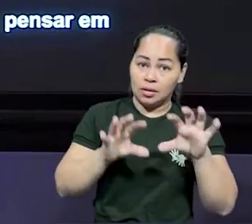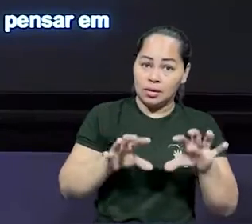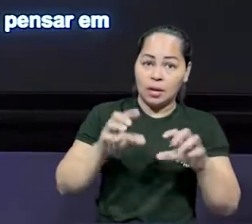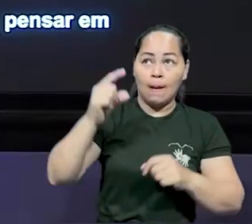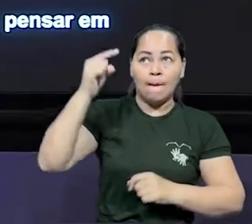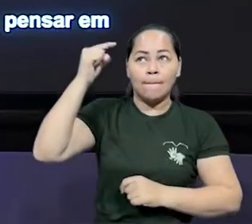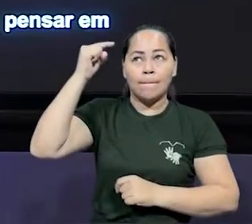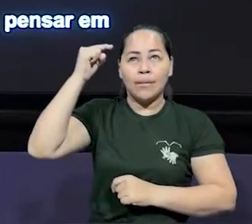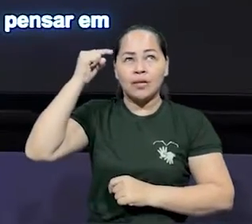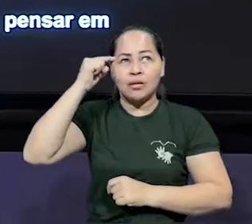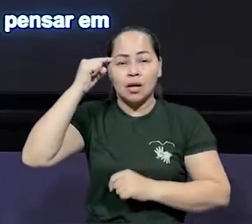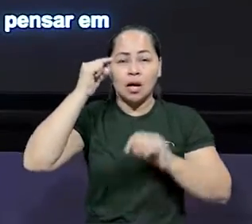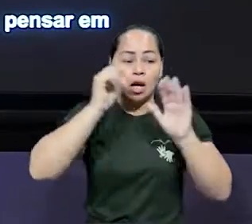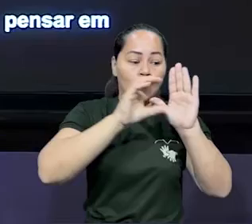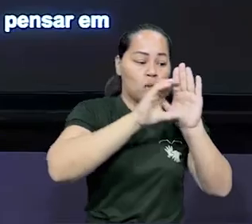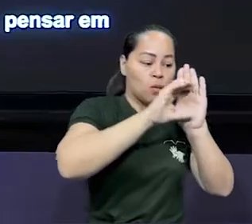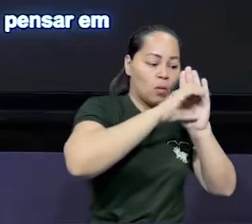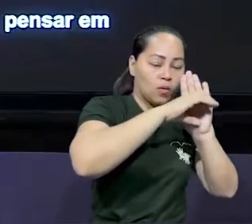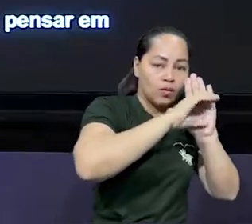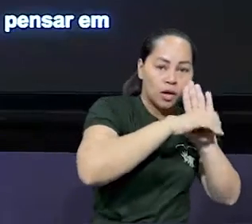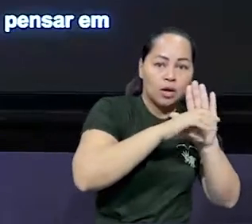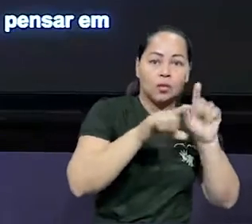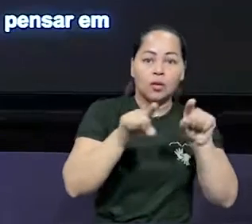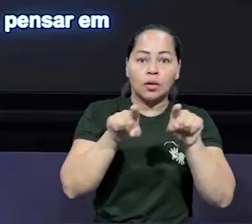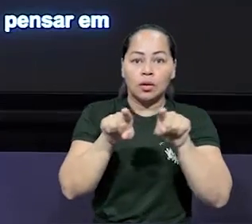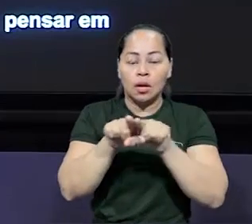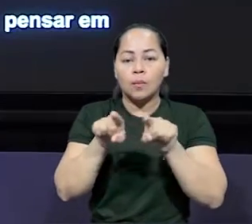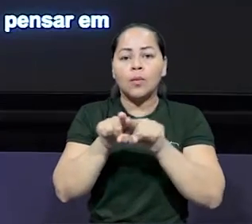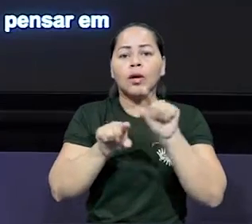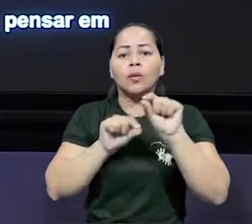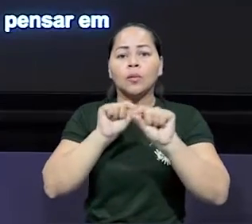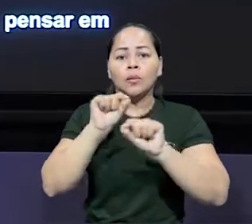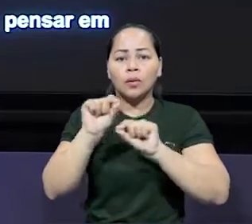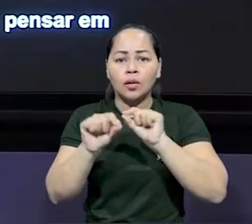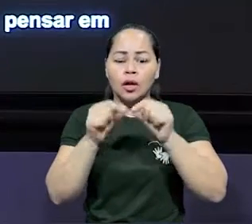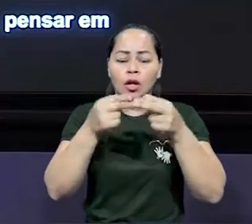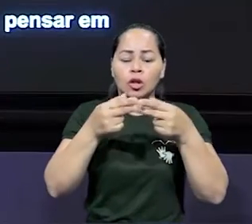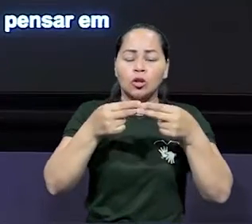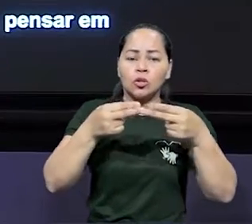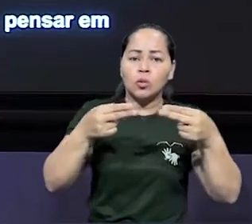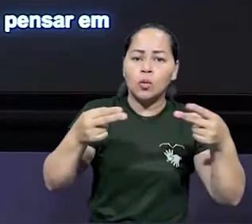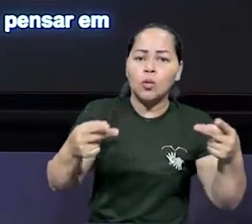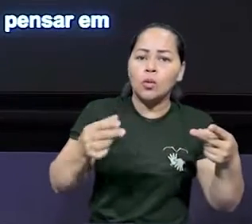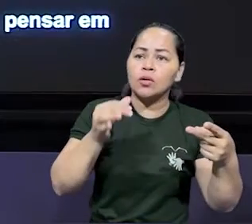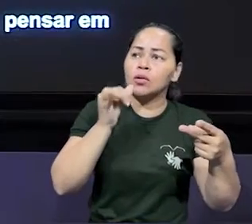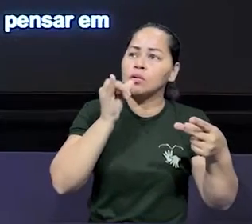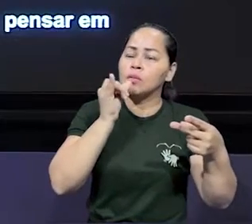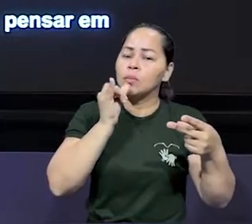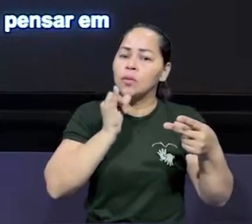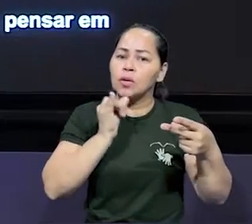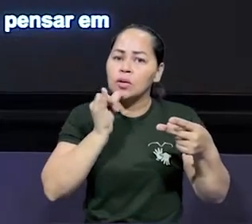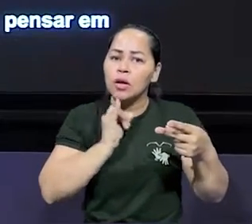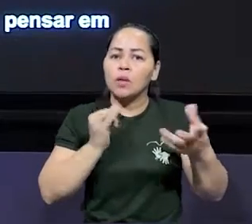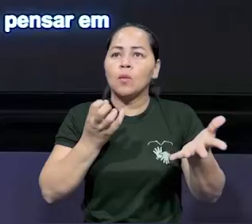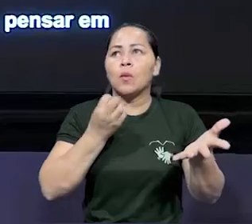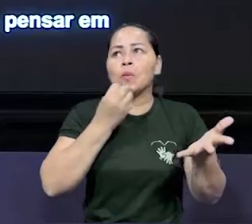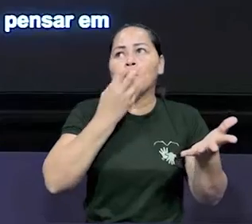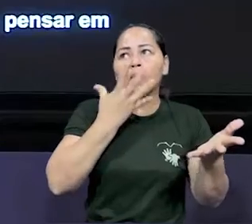por conceitos e por valores, conceitos imateriais, como bondade,